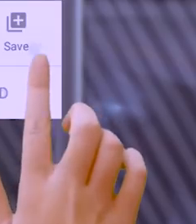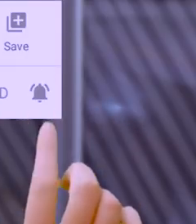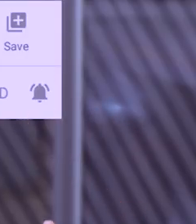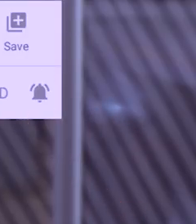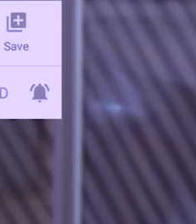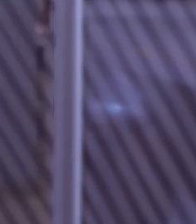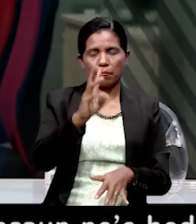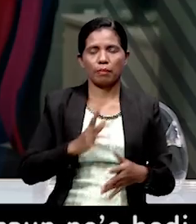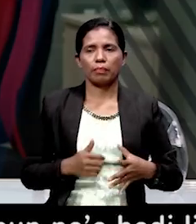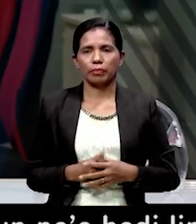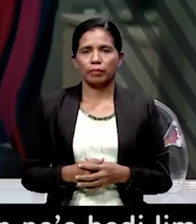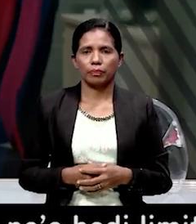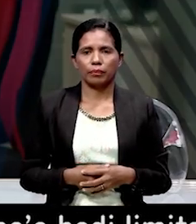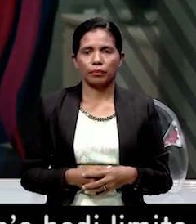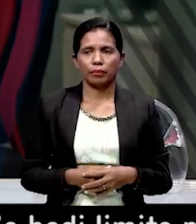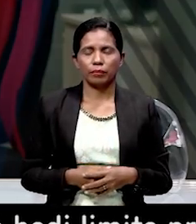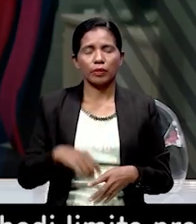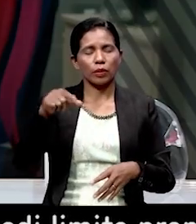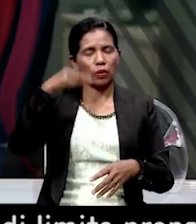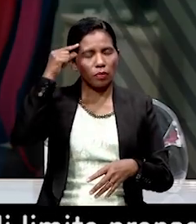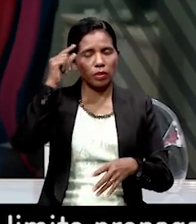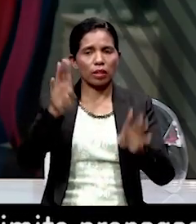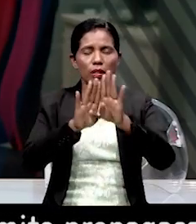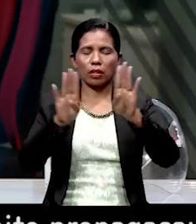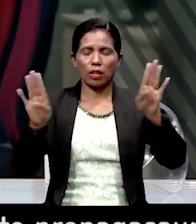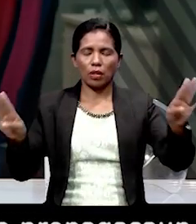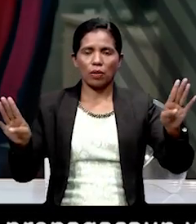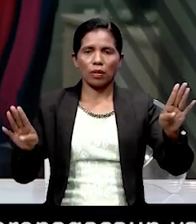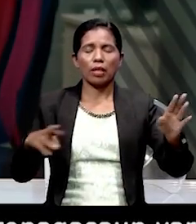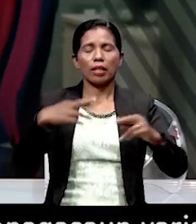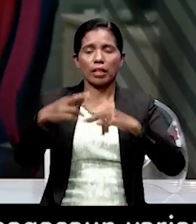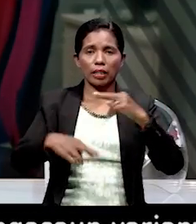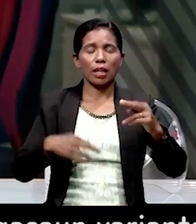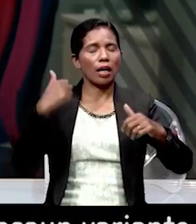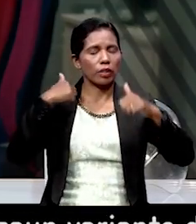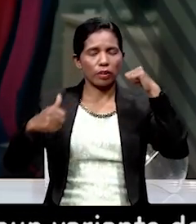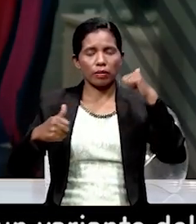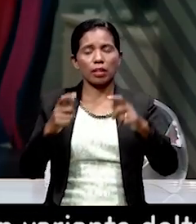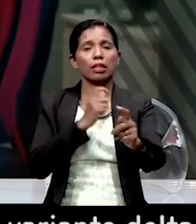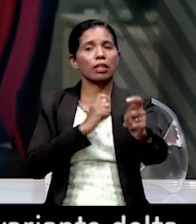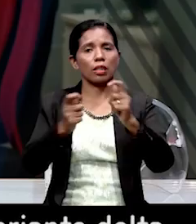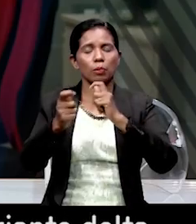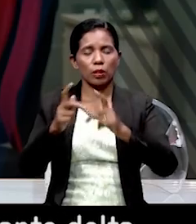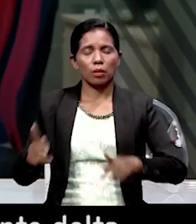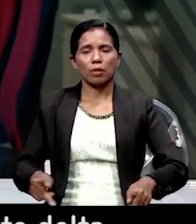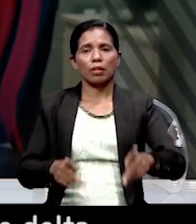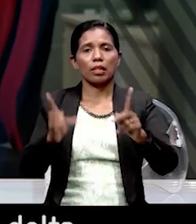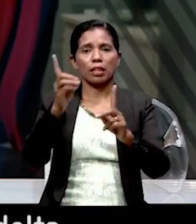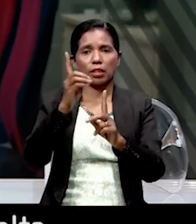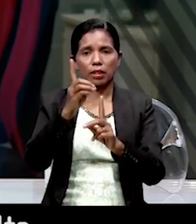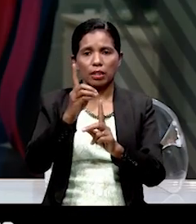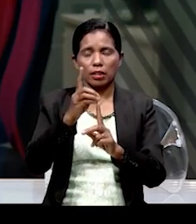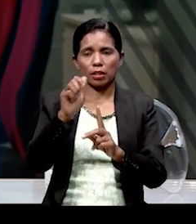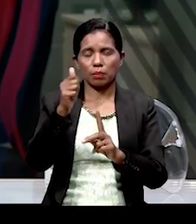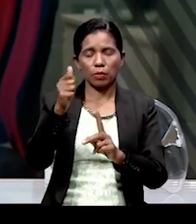de notificação. Governo se reativa a circulação na atividade de transporte público e Haloron Sanulo